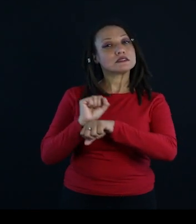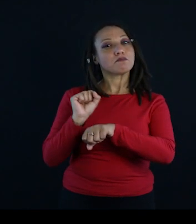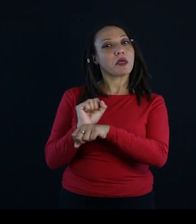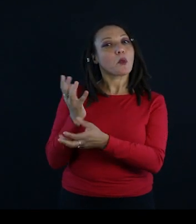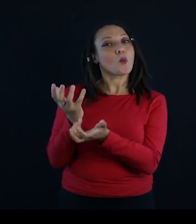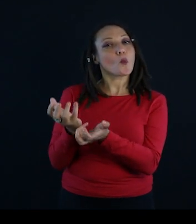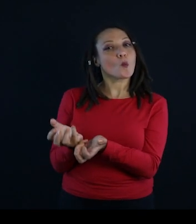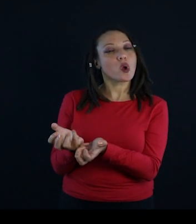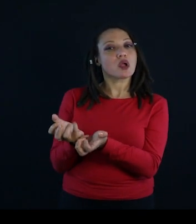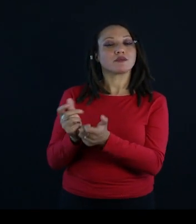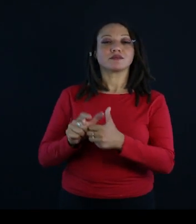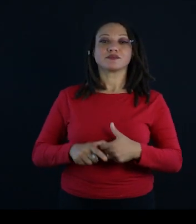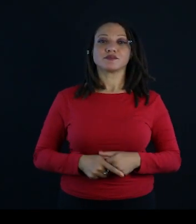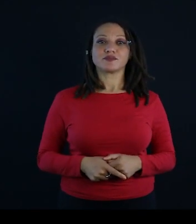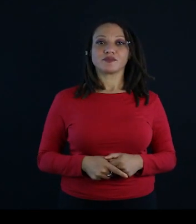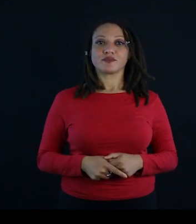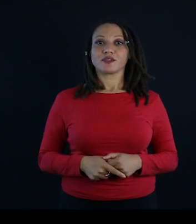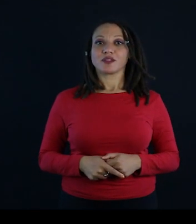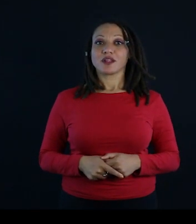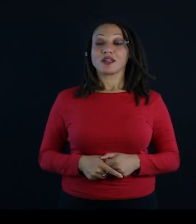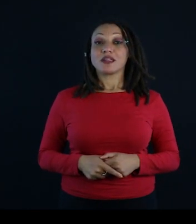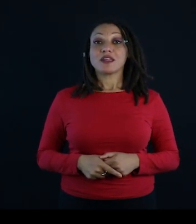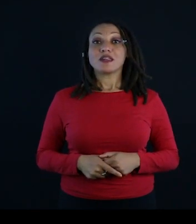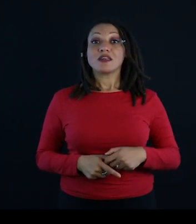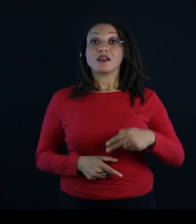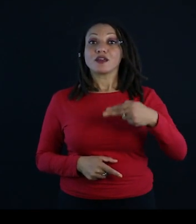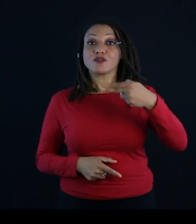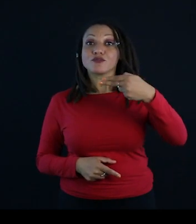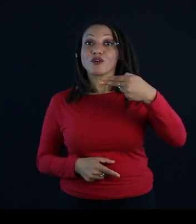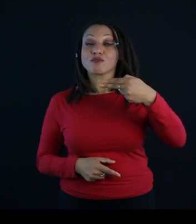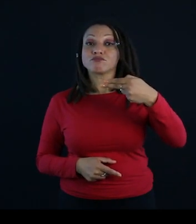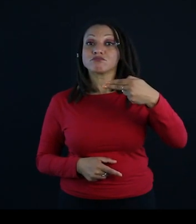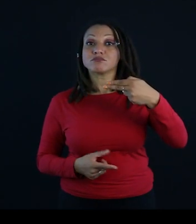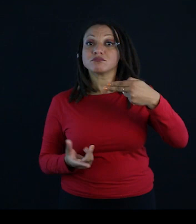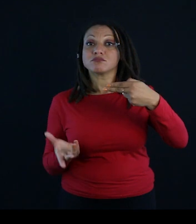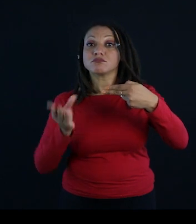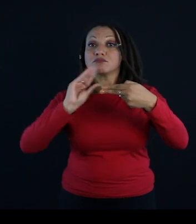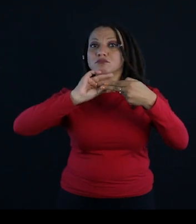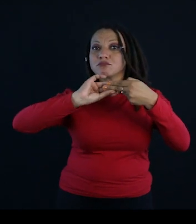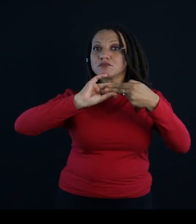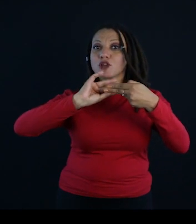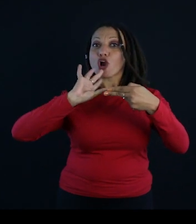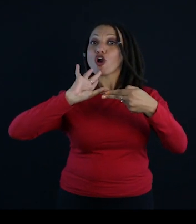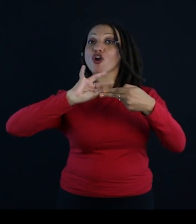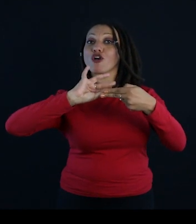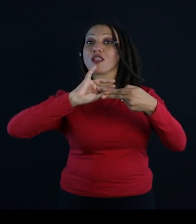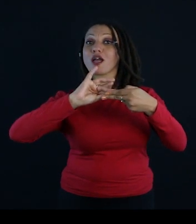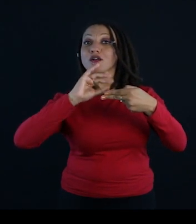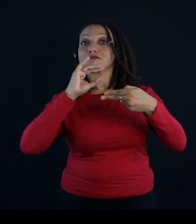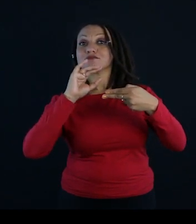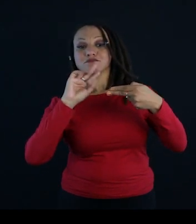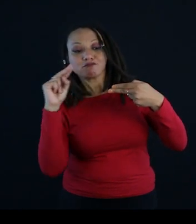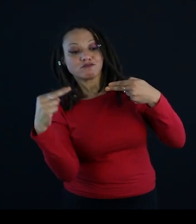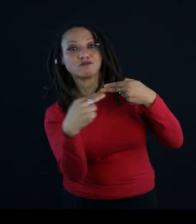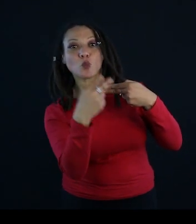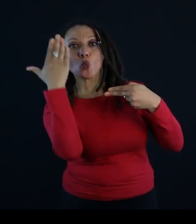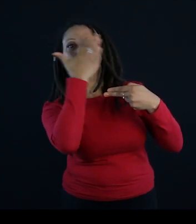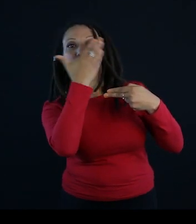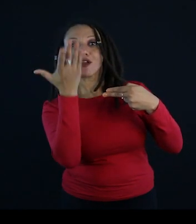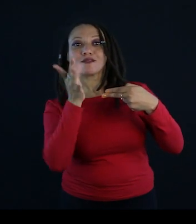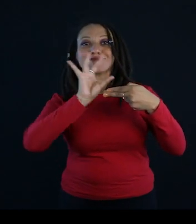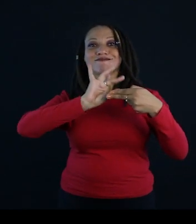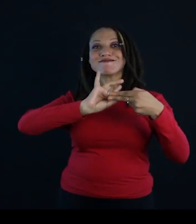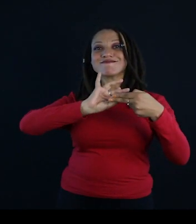que elas estão secando, a gente vai posicionar elas aqui atrás, como se elas estivessem escondidas na casinha. Ó,